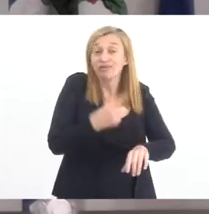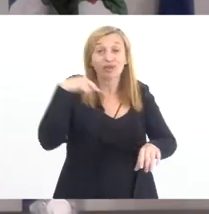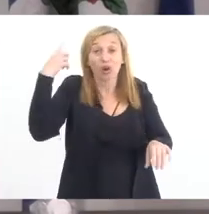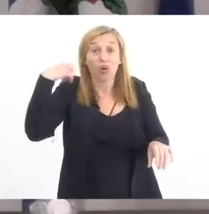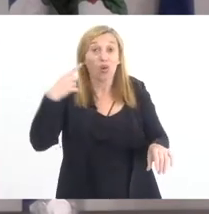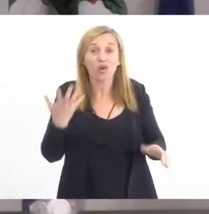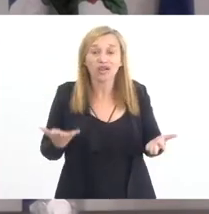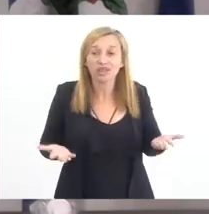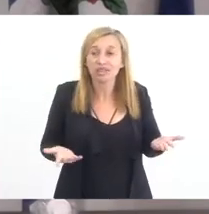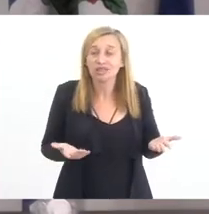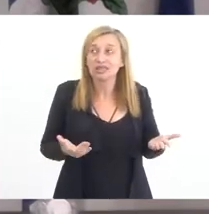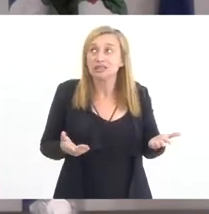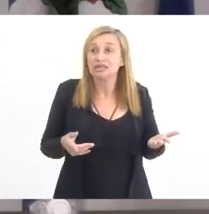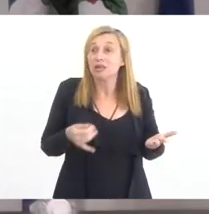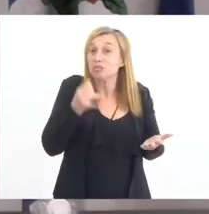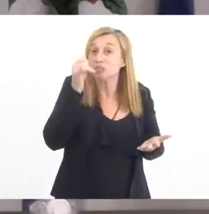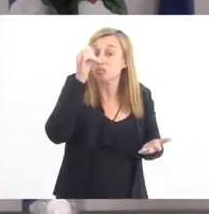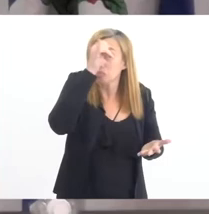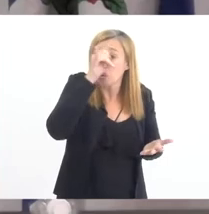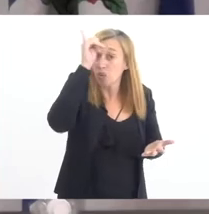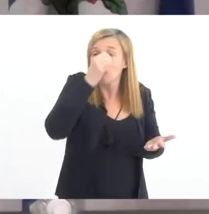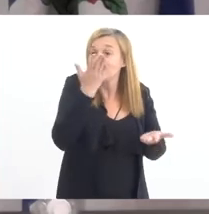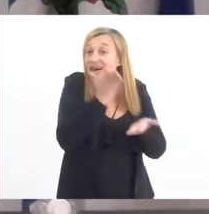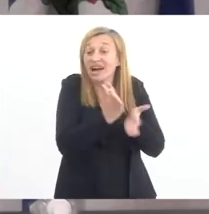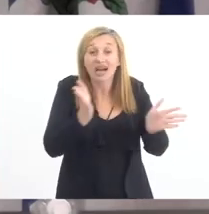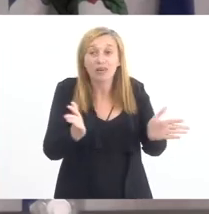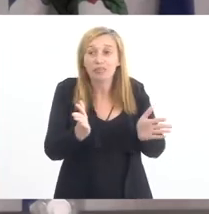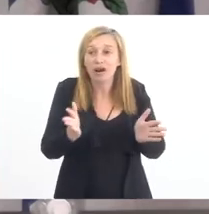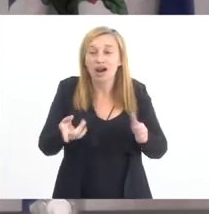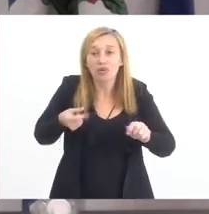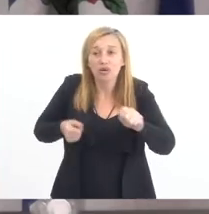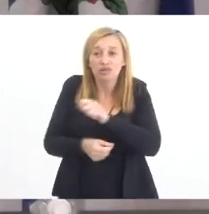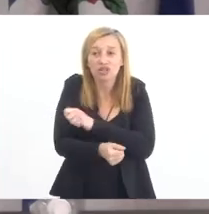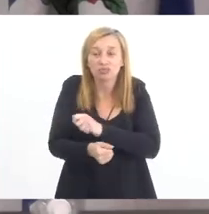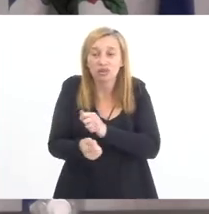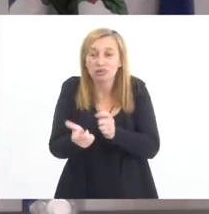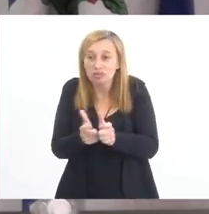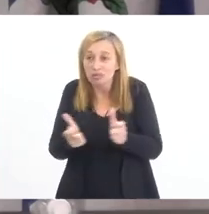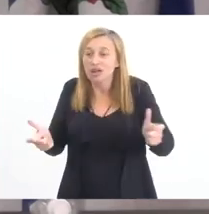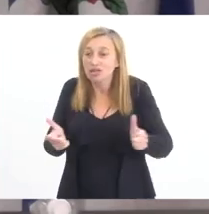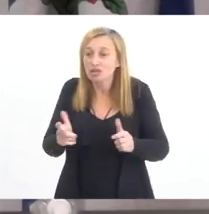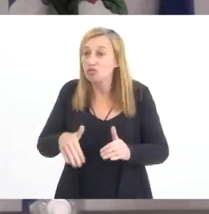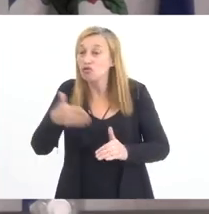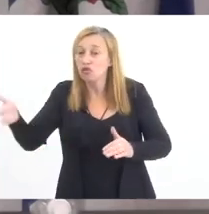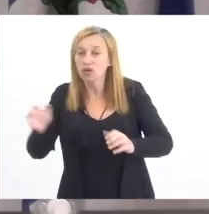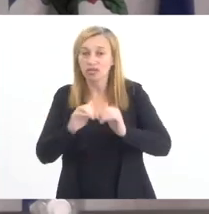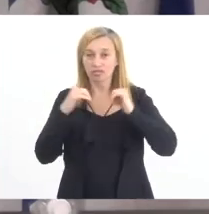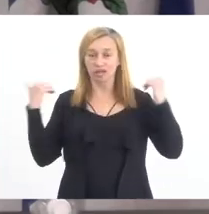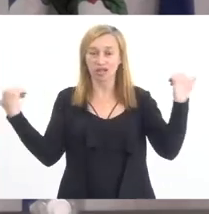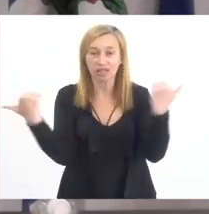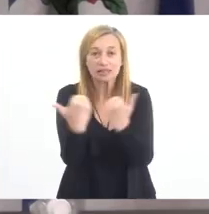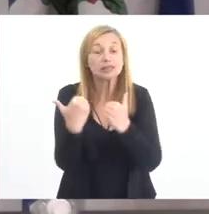ser tola de acabar com o seu maior investimento fora do Maracanã.